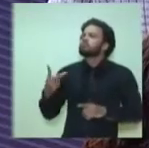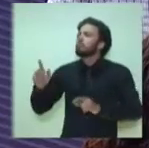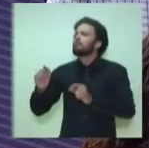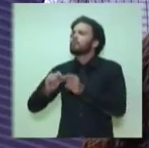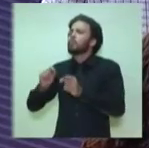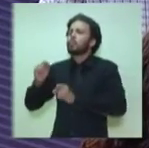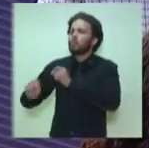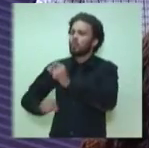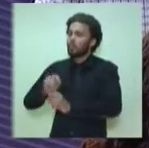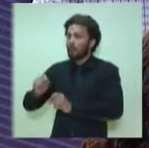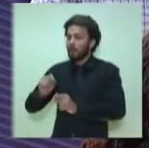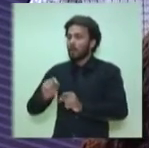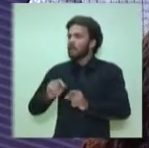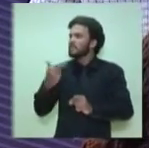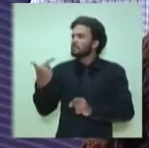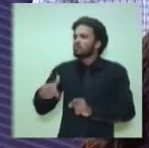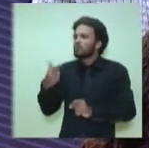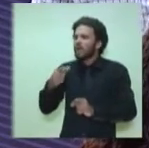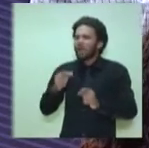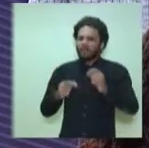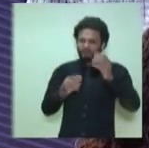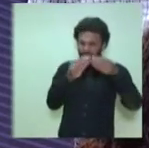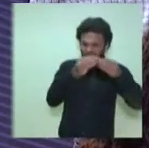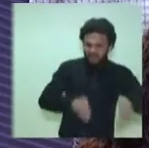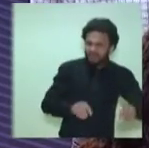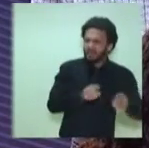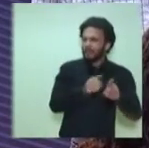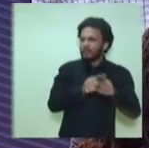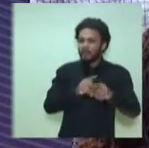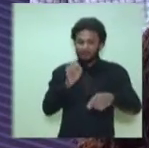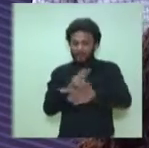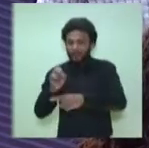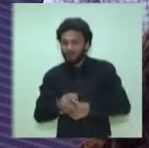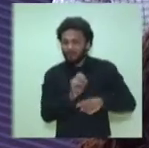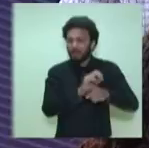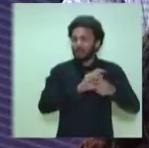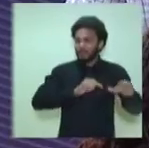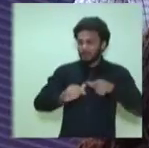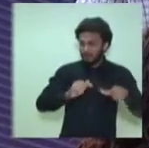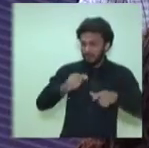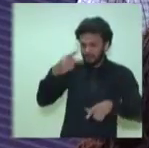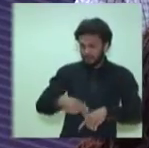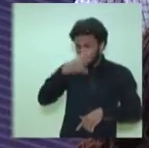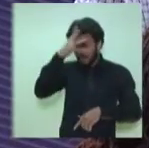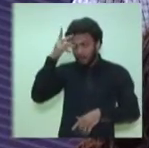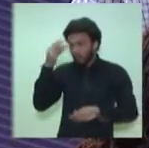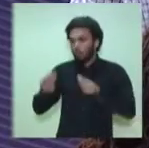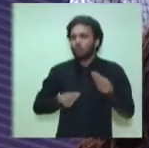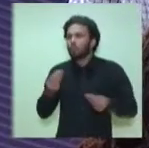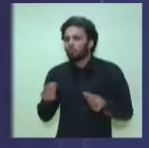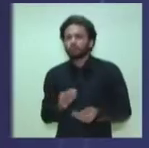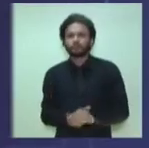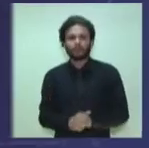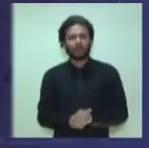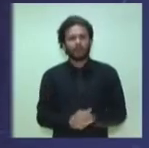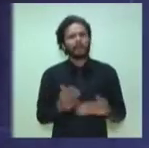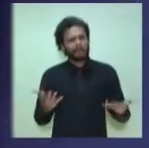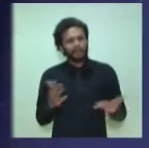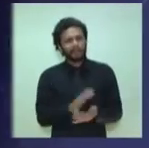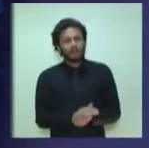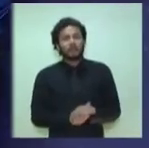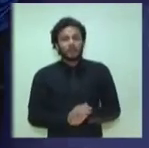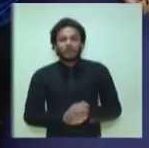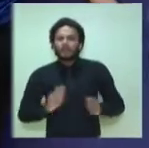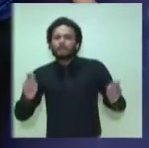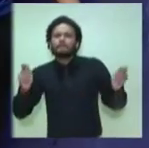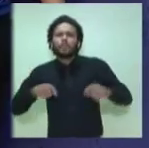ações para que não haja retração nas gerações de empregos na capital de Manaus? Muito bem. A capacidade que uma